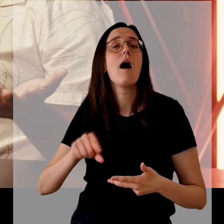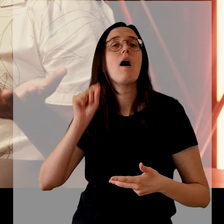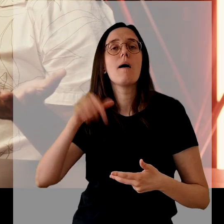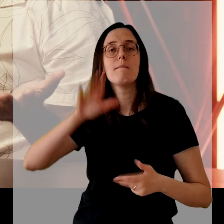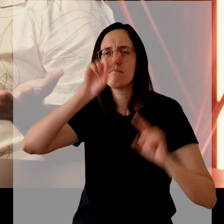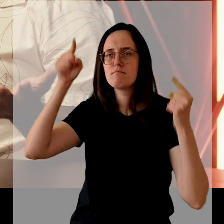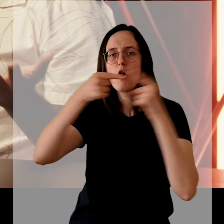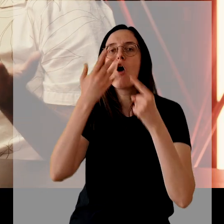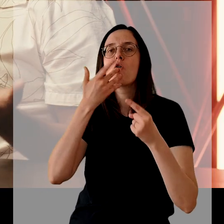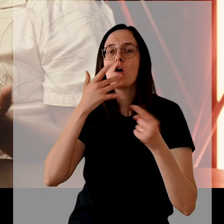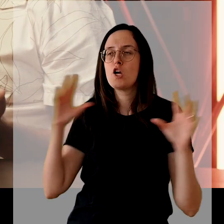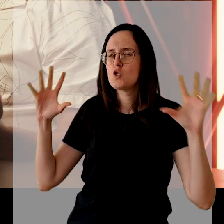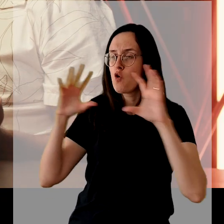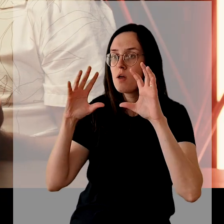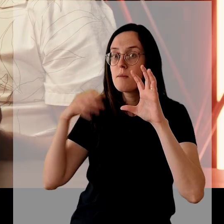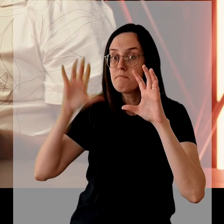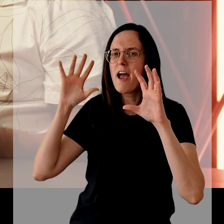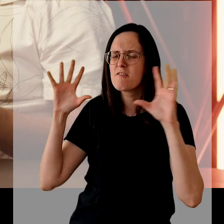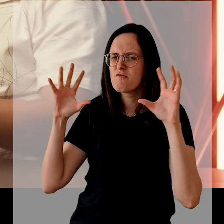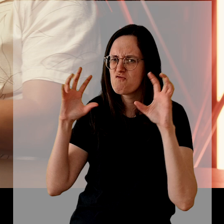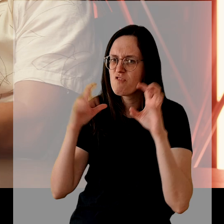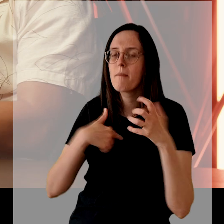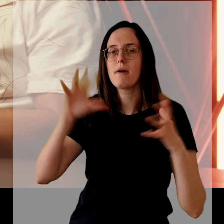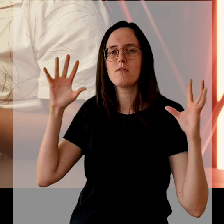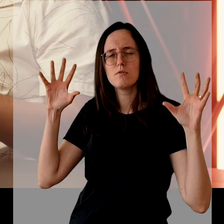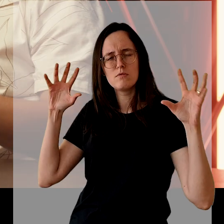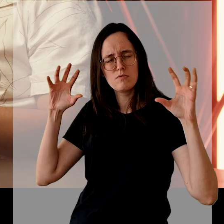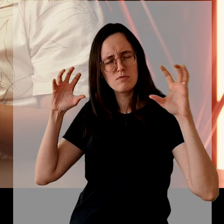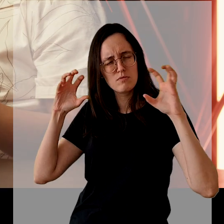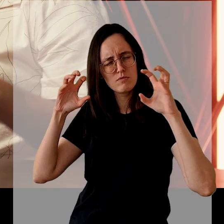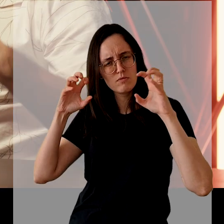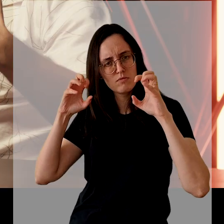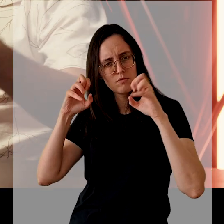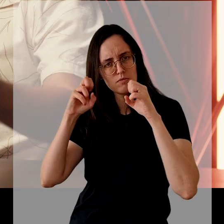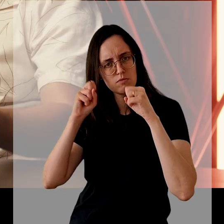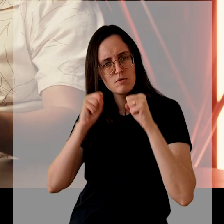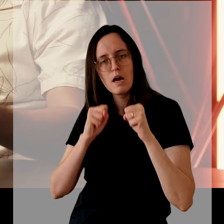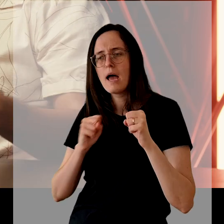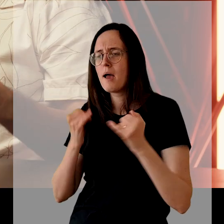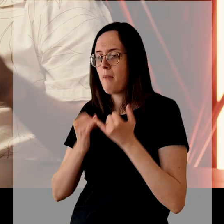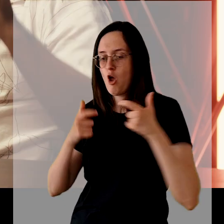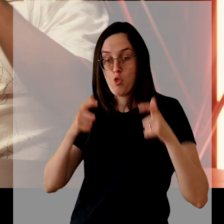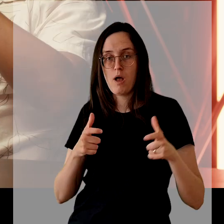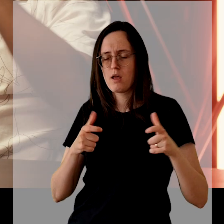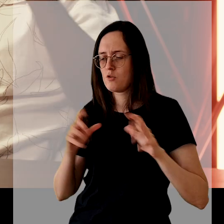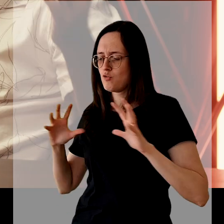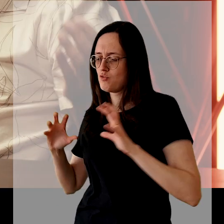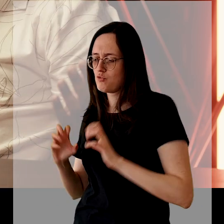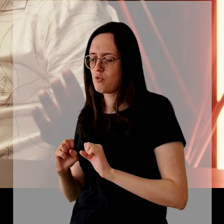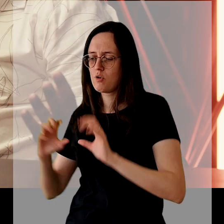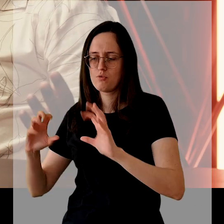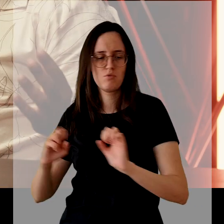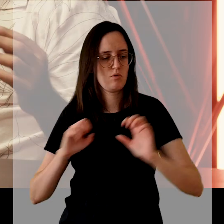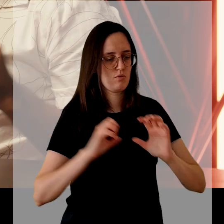aumentar o nível de contraste, aumentar as zonas escuras, né? Eu quero mais denso, vai ficando mais denso, eu vou aumentando as zonas mais escuras. Então eu fui